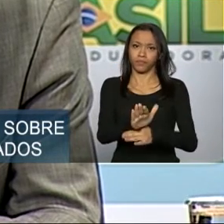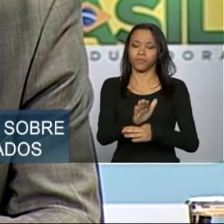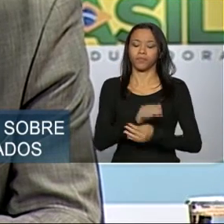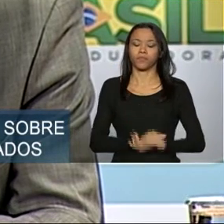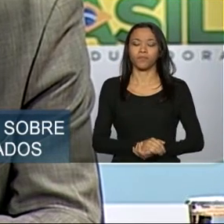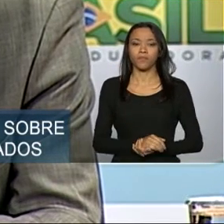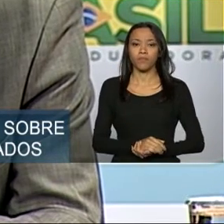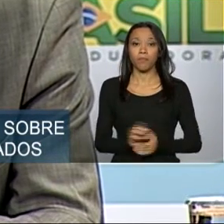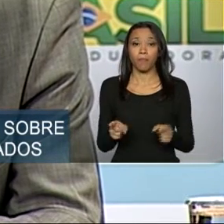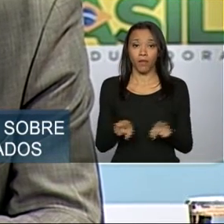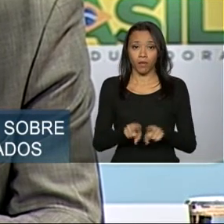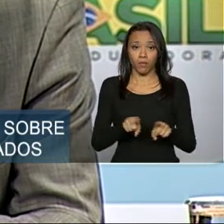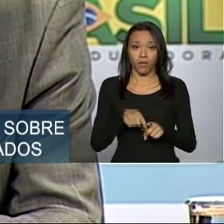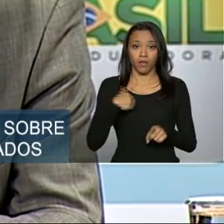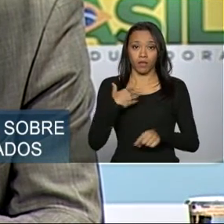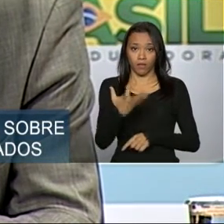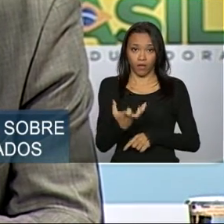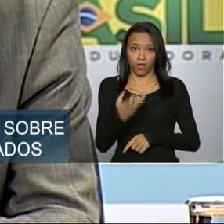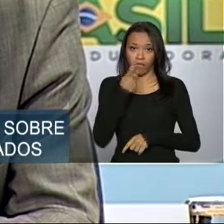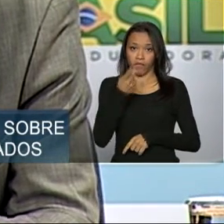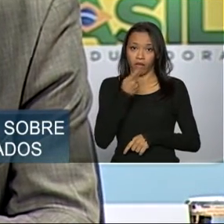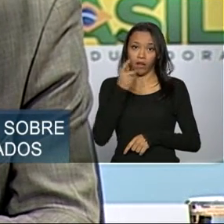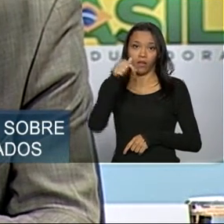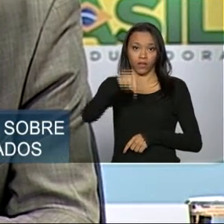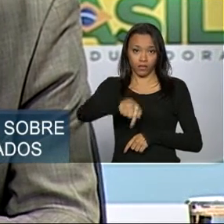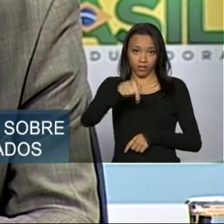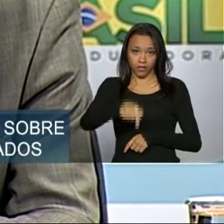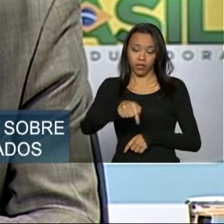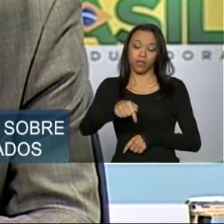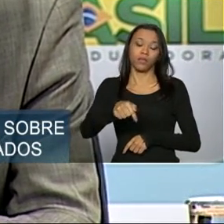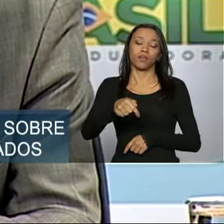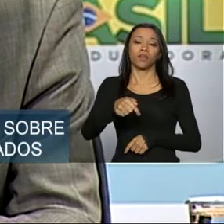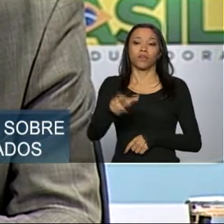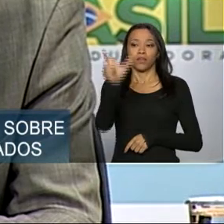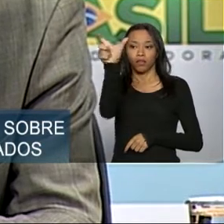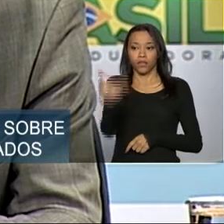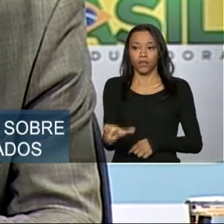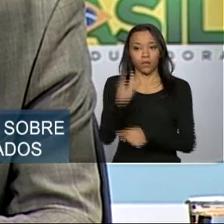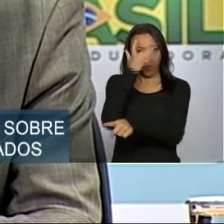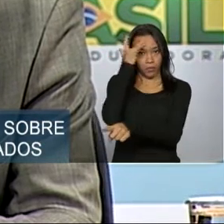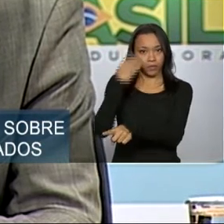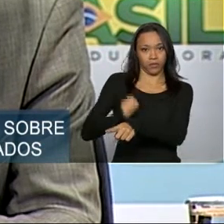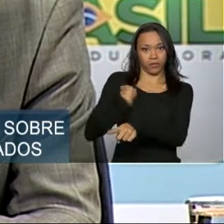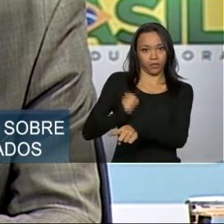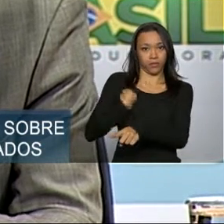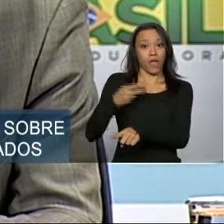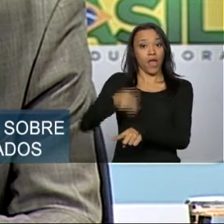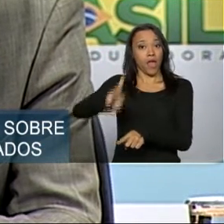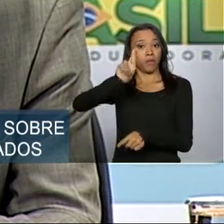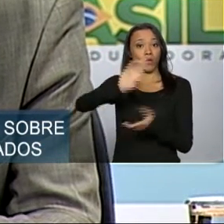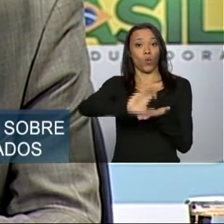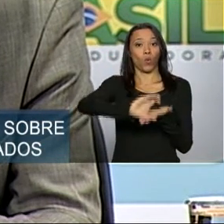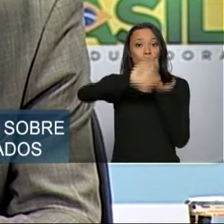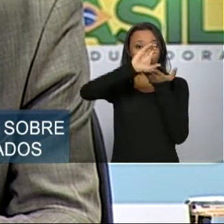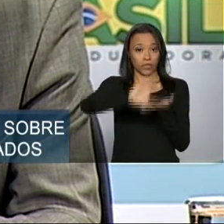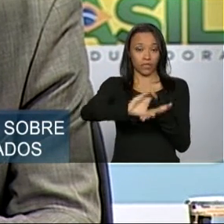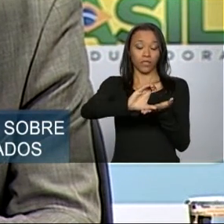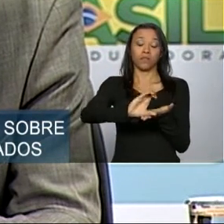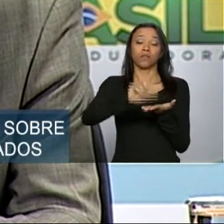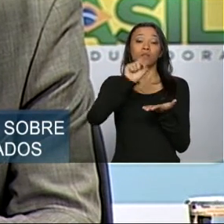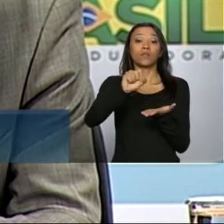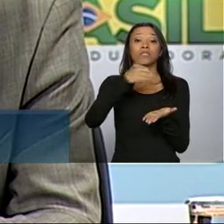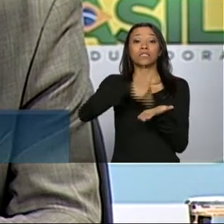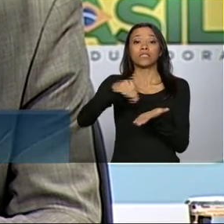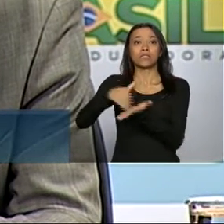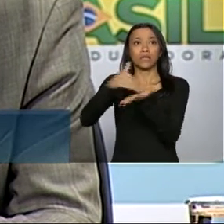Eu quero também destacar aqui a presença do Enio Sevilha, representando o Conselho Nacional de Secretários Municipais de